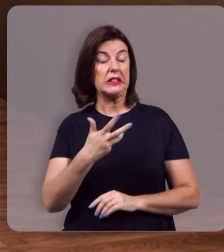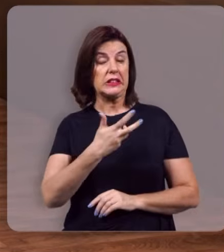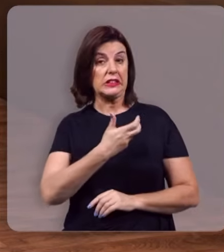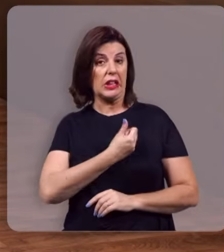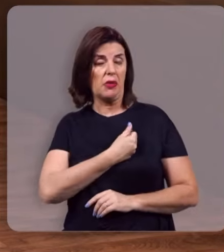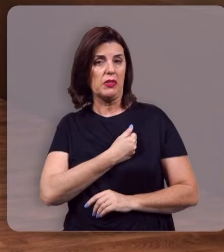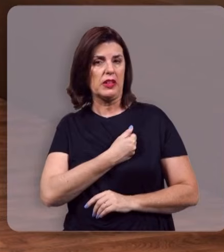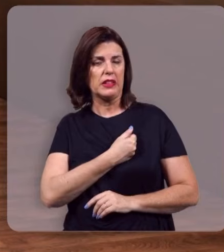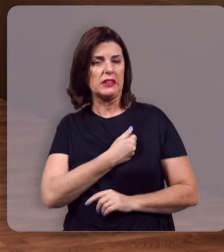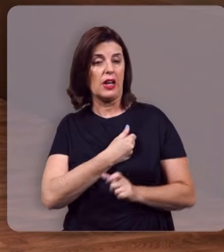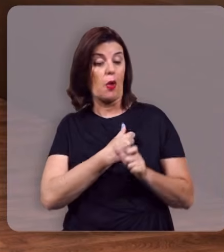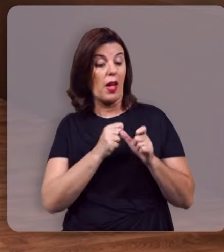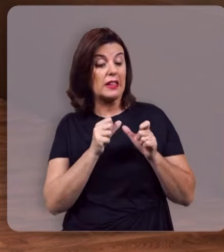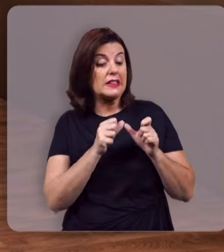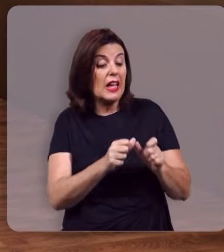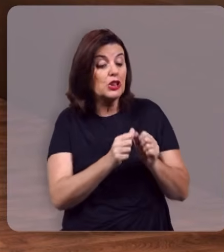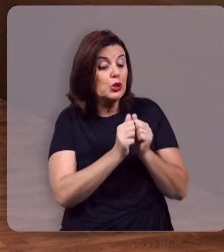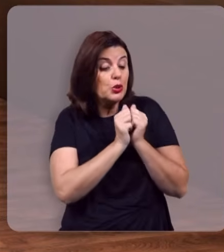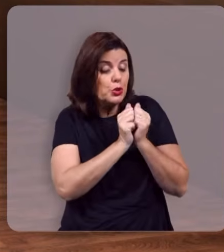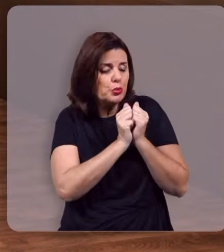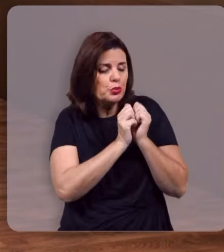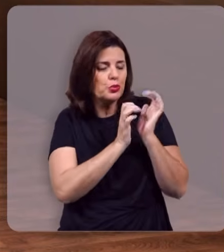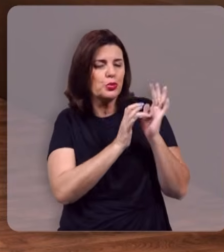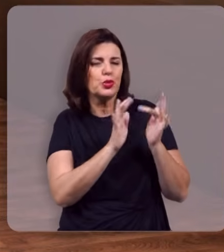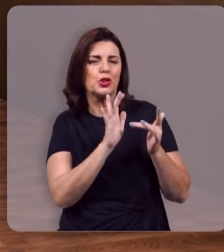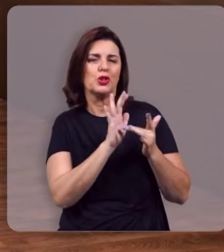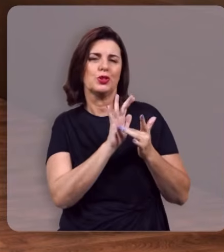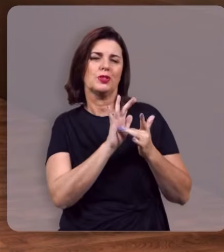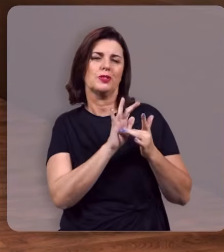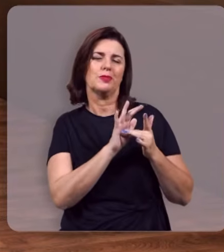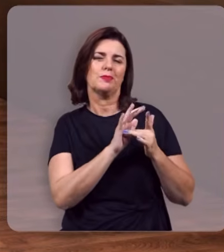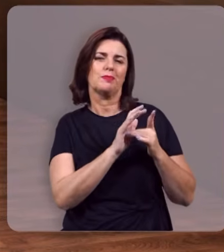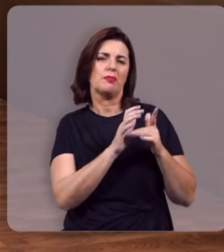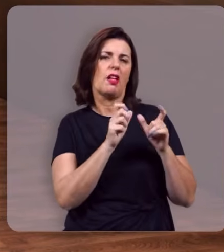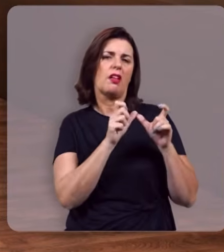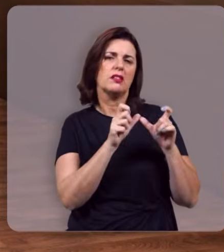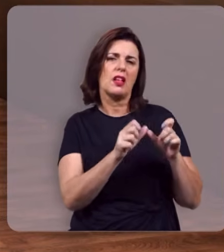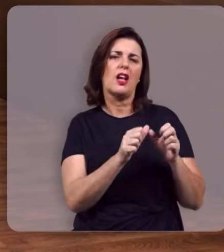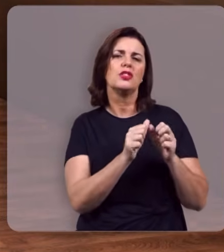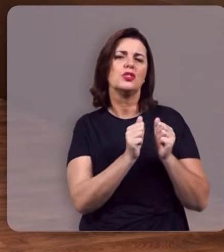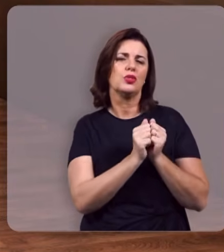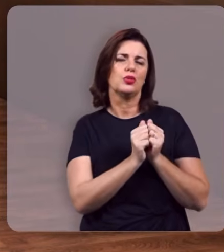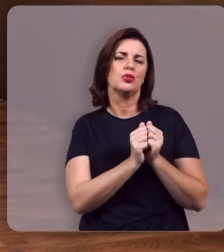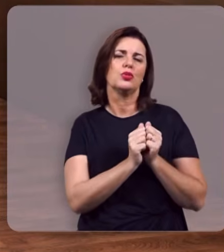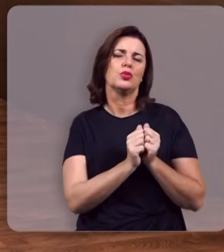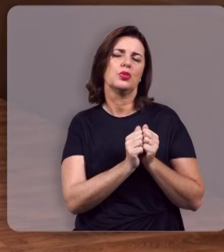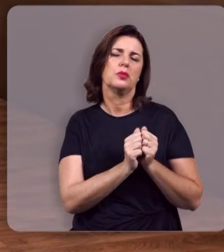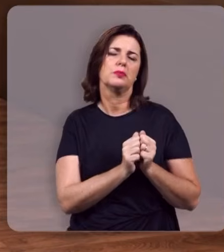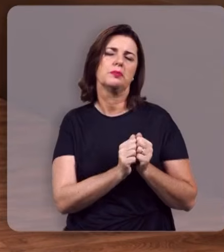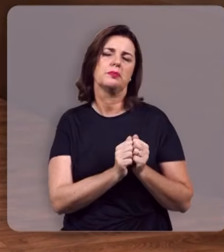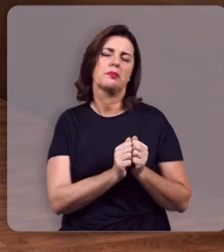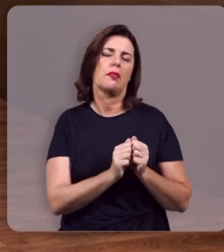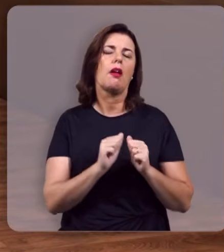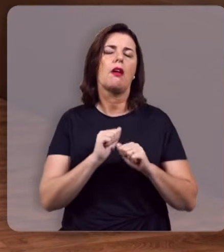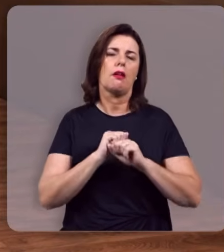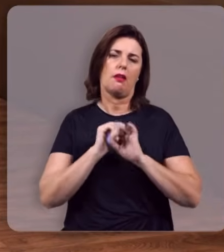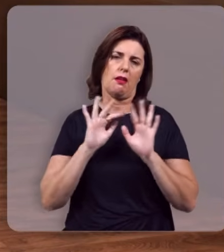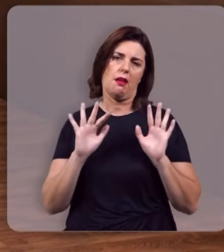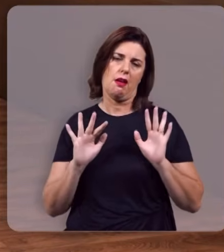Salvação é estar com Jesus. Estar com Jesus. Claro